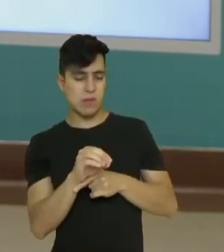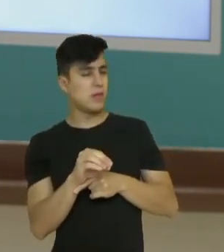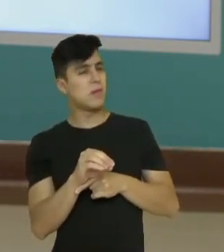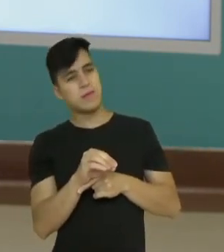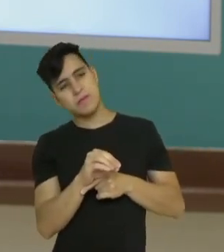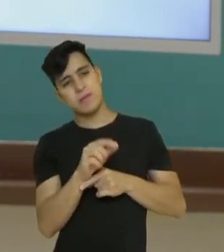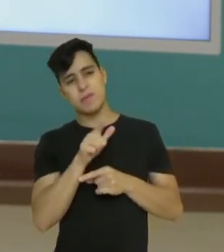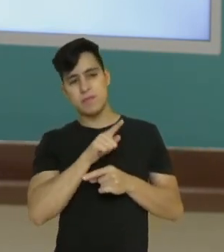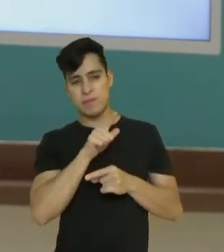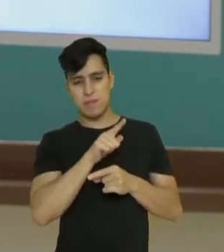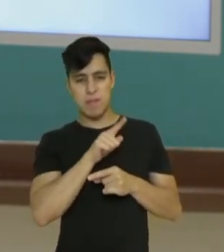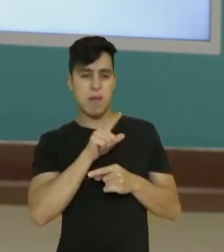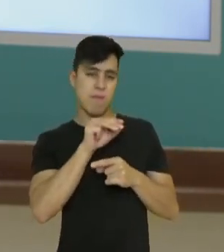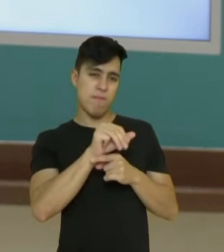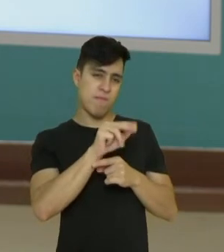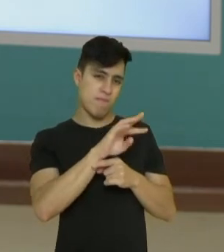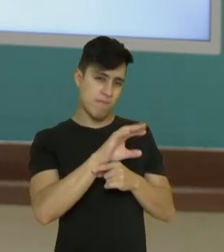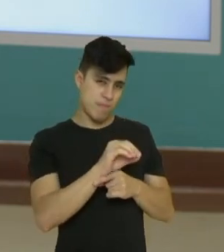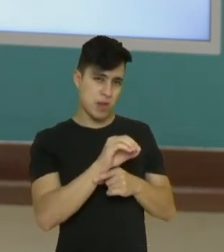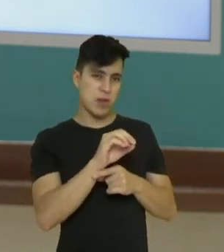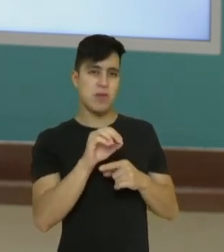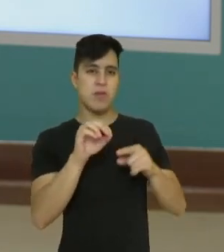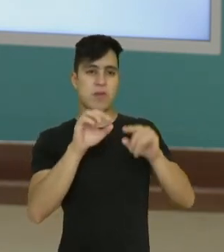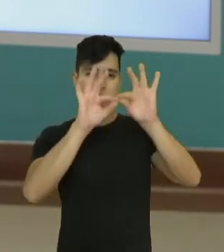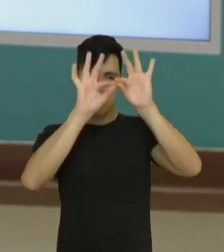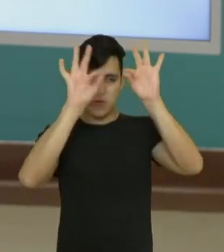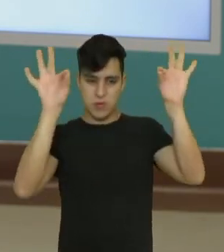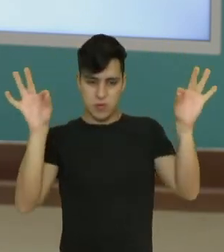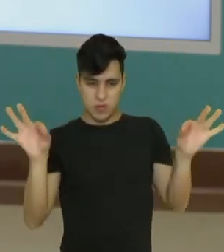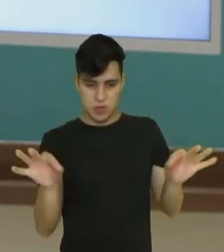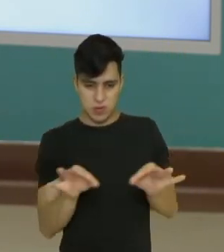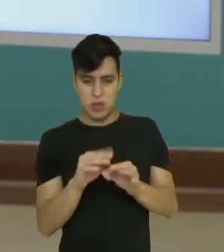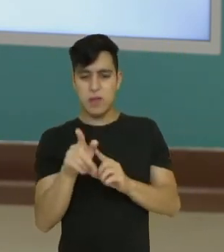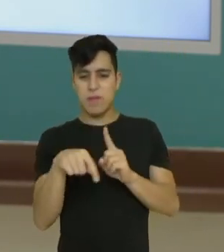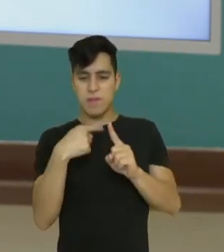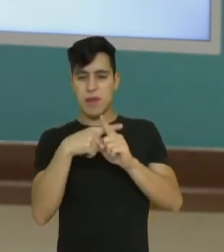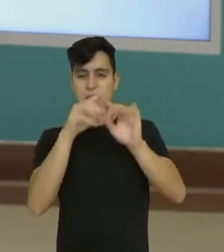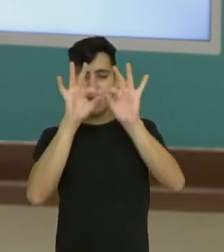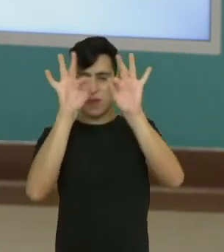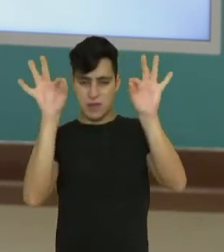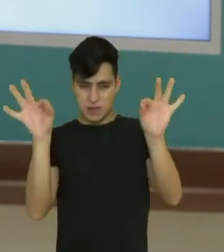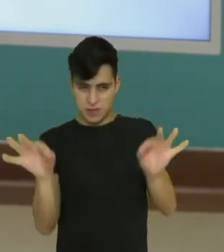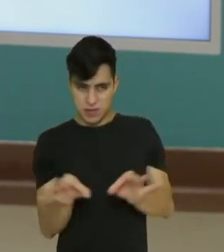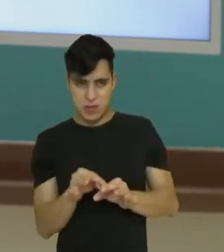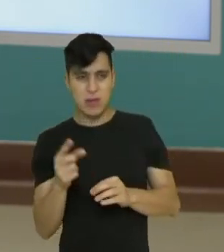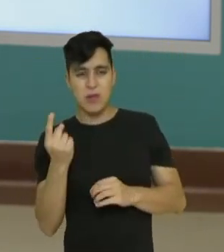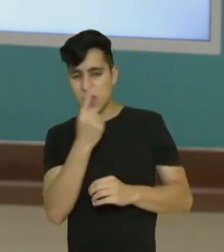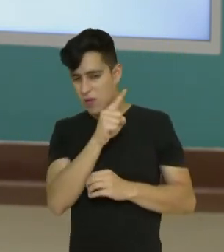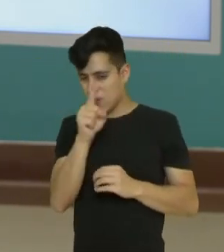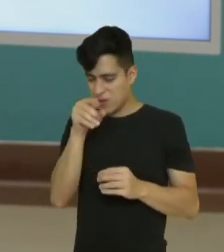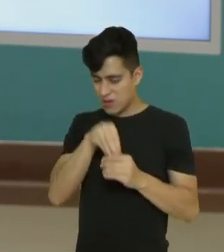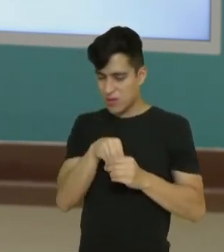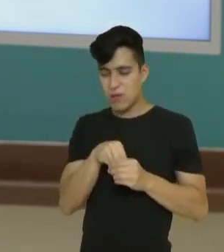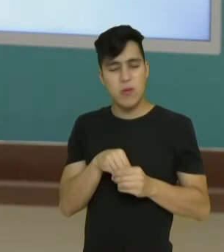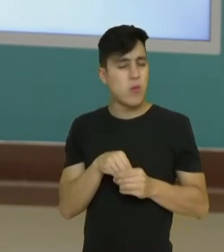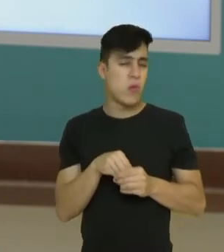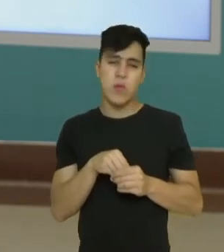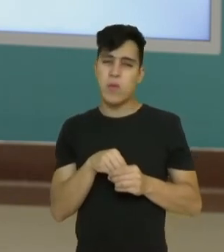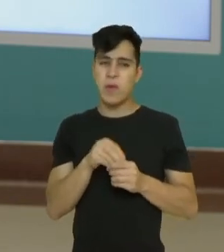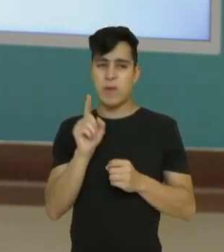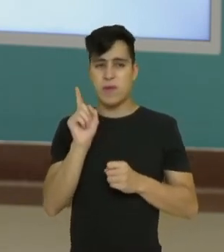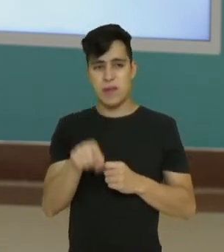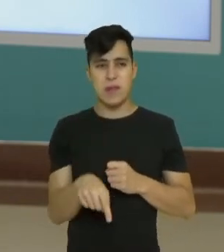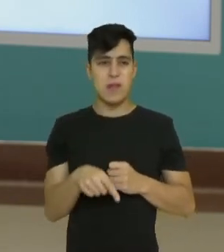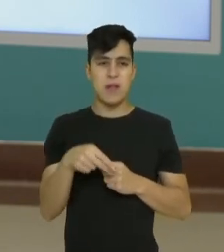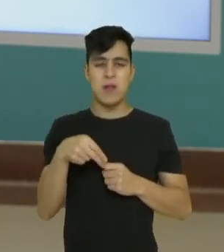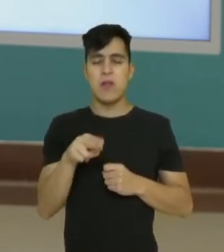em 2 partes, manto superior e manto inferior. E a terceira e última camada nós